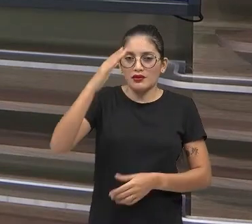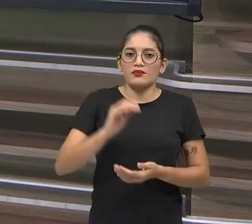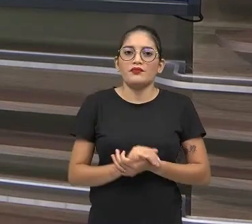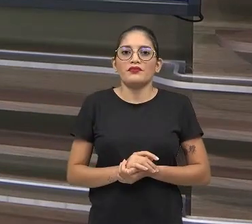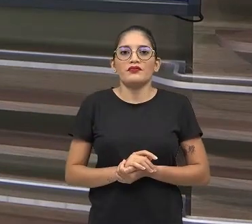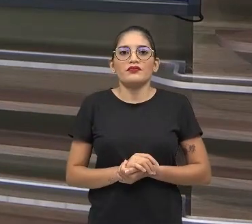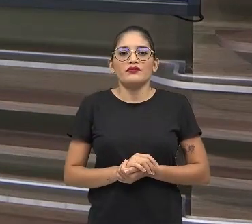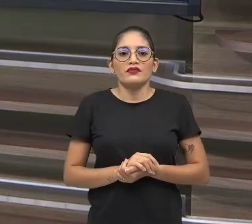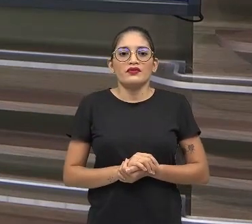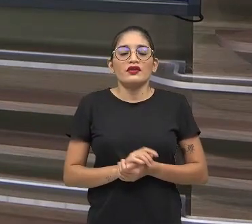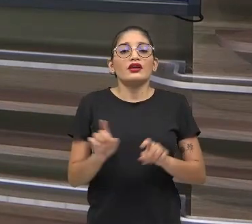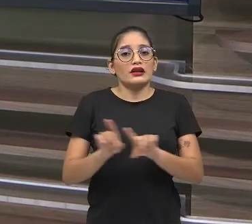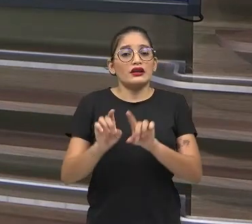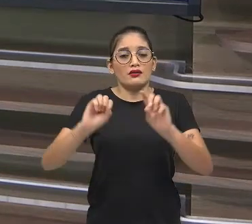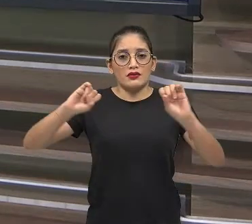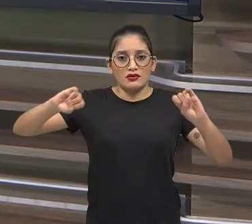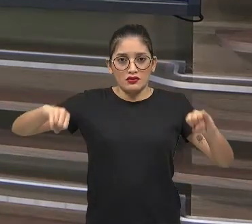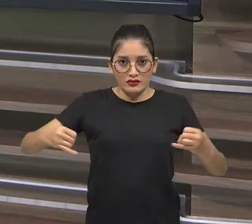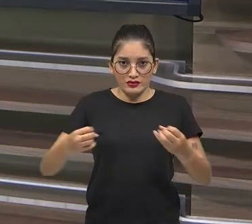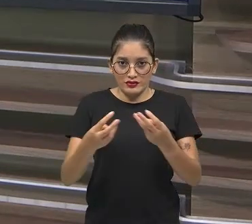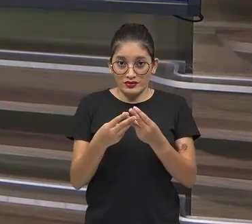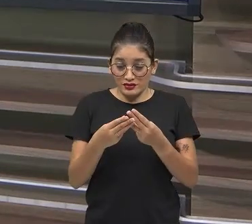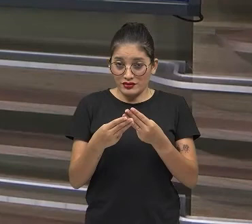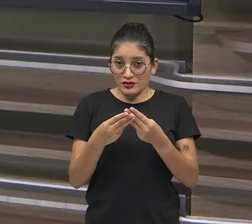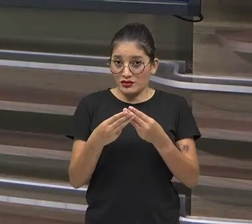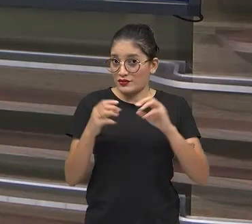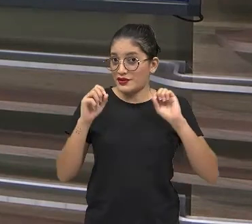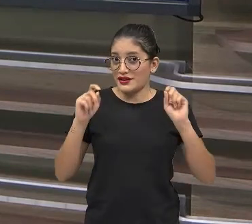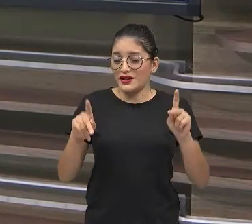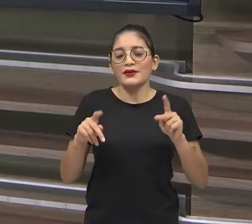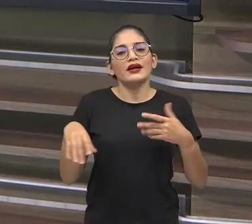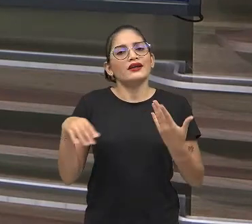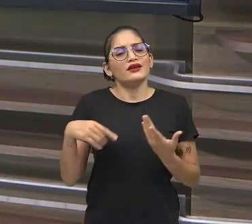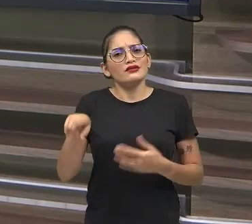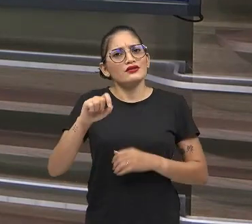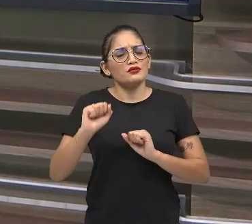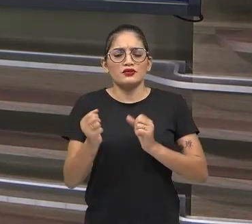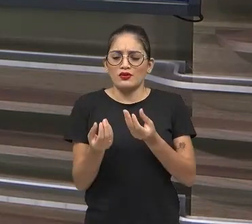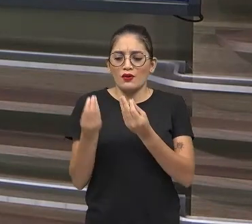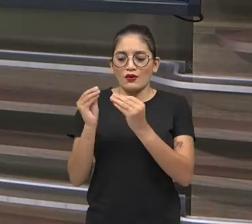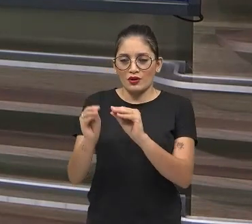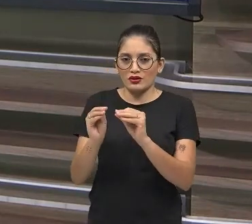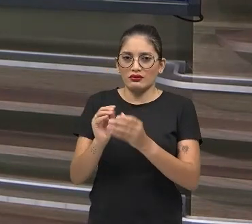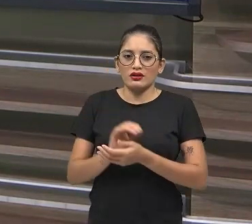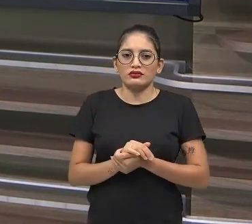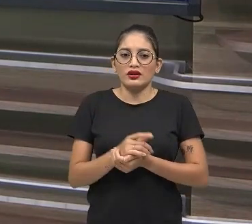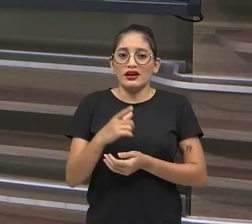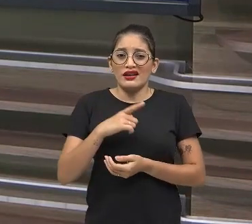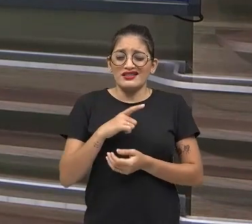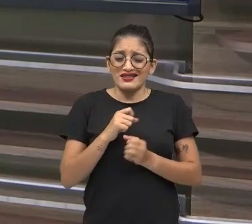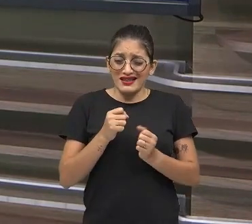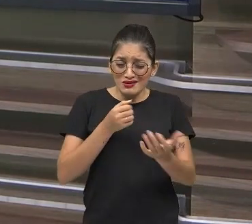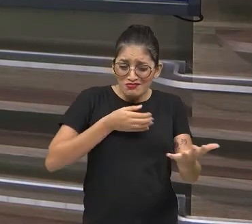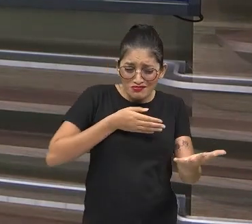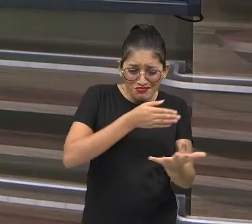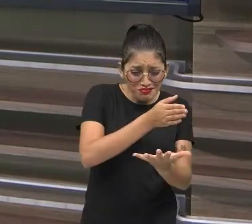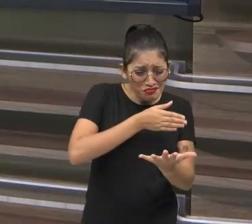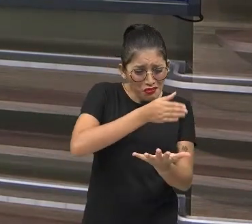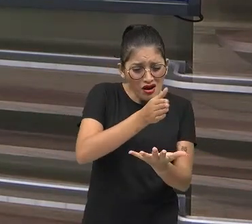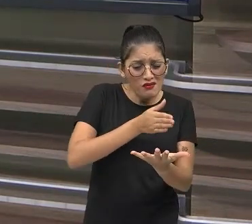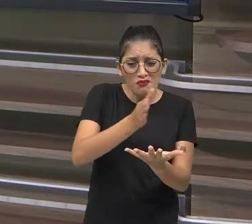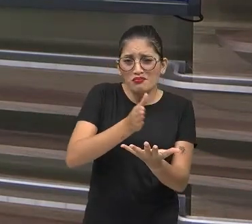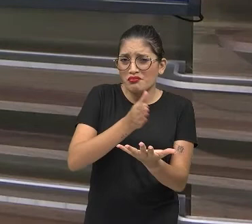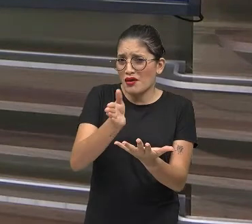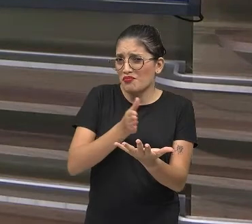o judaísmo, certo? Então, o que vocês poderiam ter colocado aí? Existe uma gama enorme